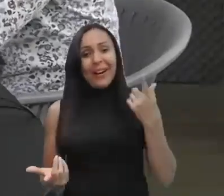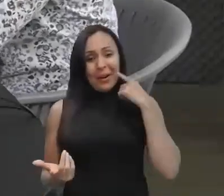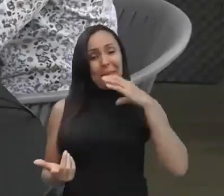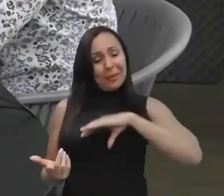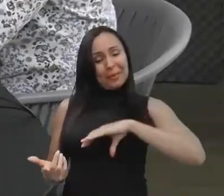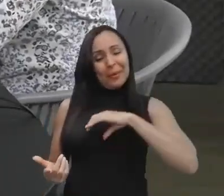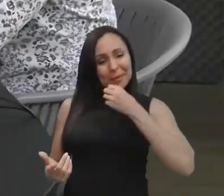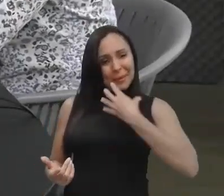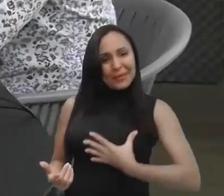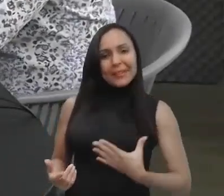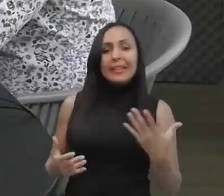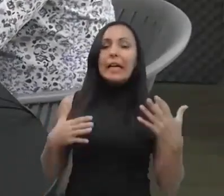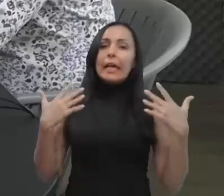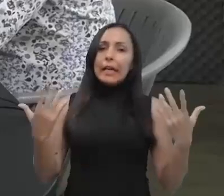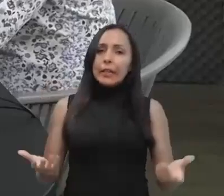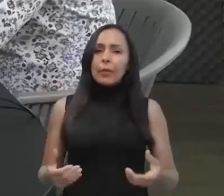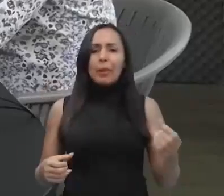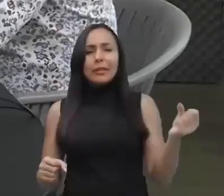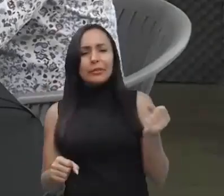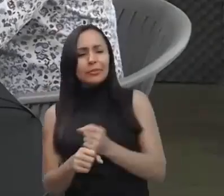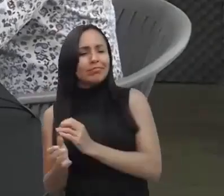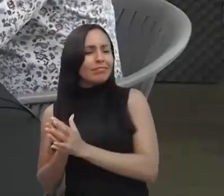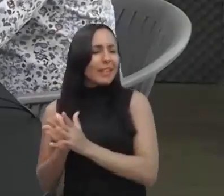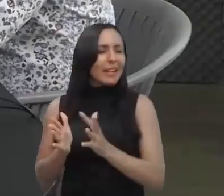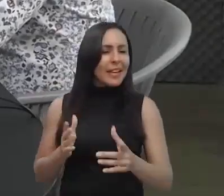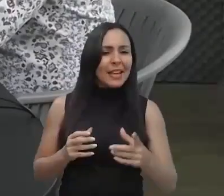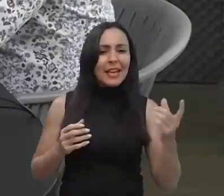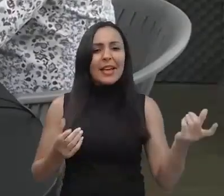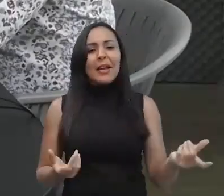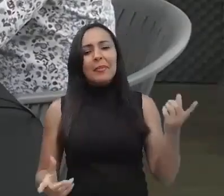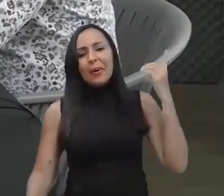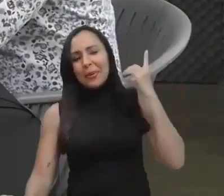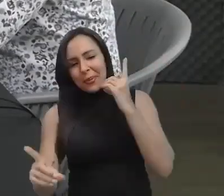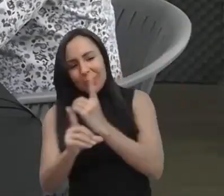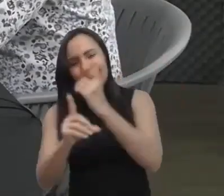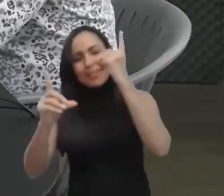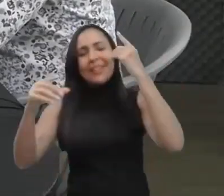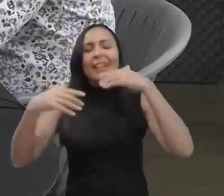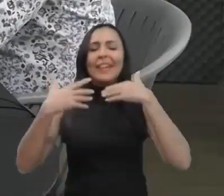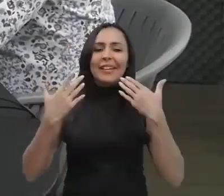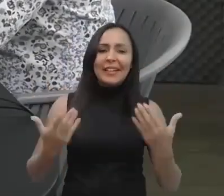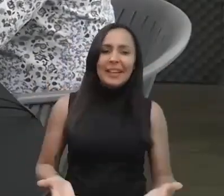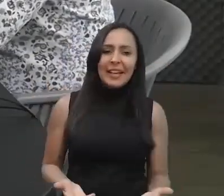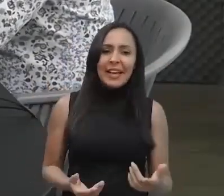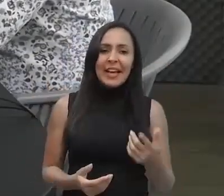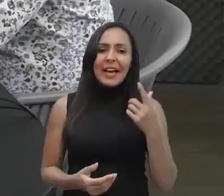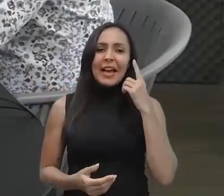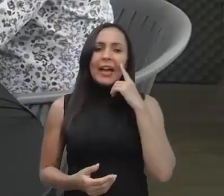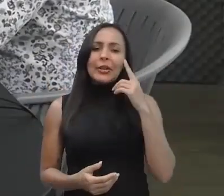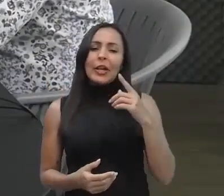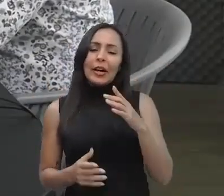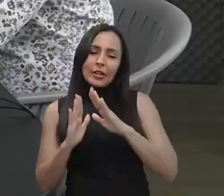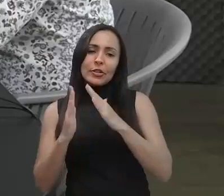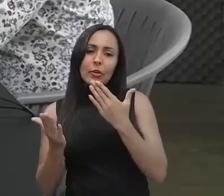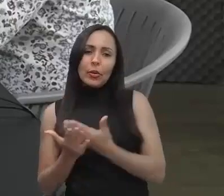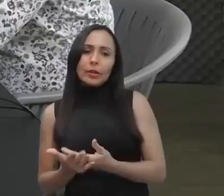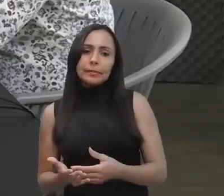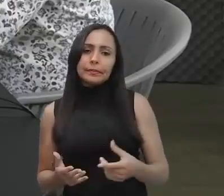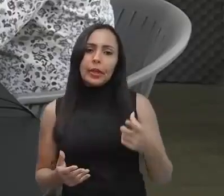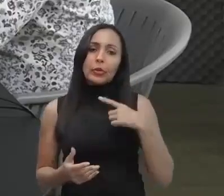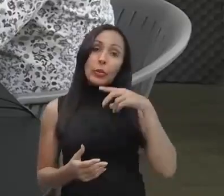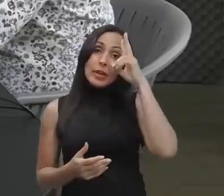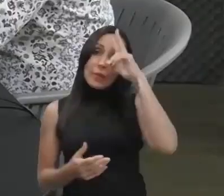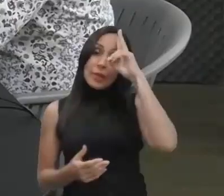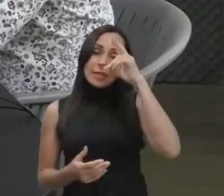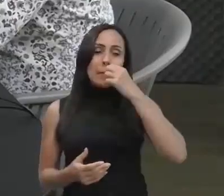pronto passou muito tempo eu reencontrei ela me emocionei bastante encontrei ela na Paula Francinete e eu tenho muitas lembranças boas